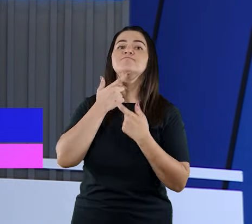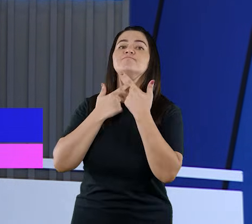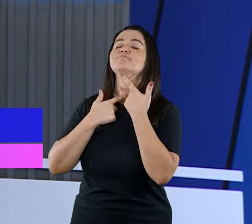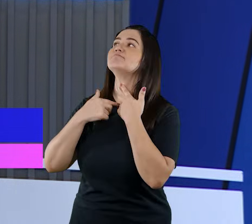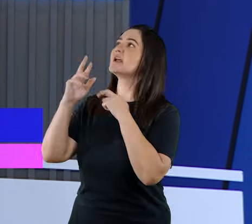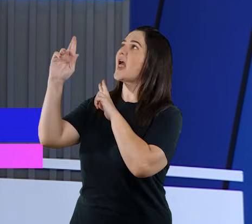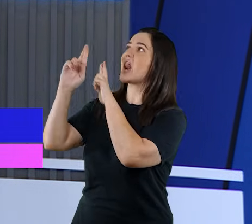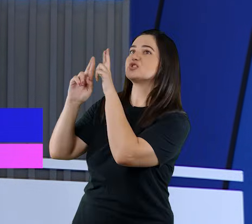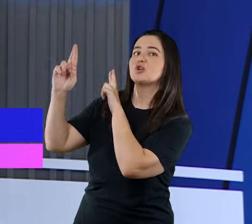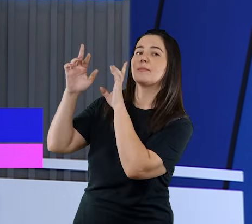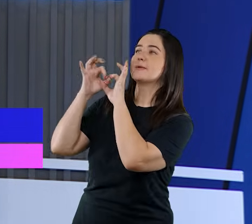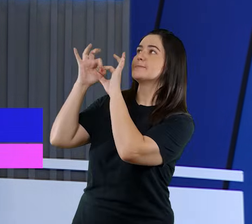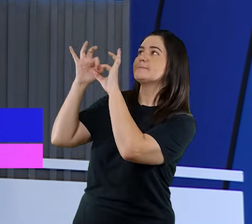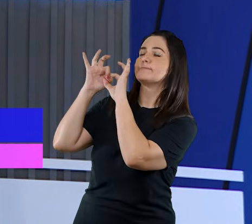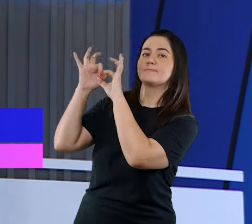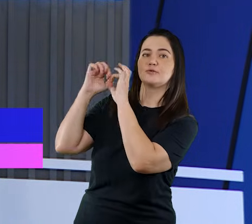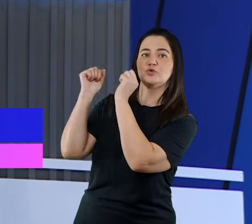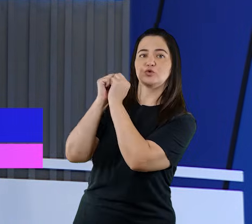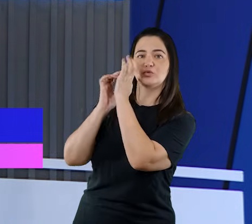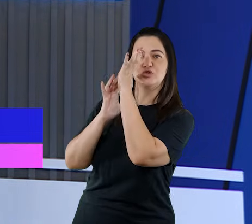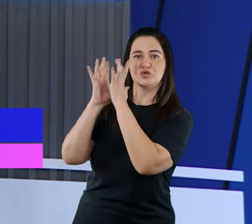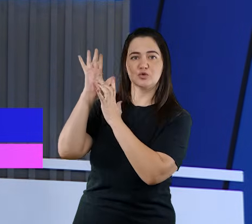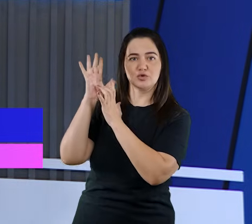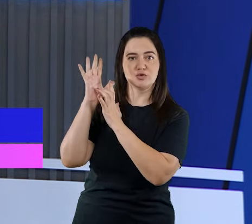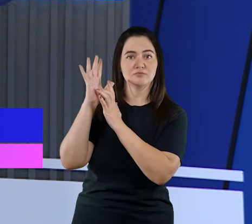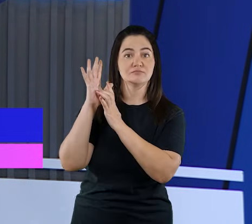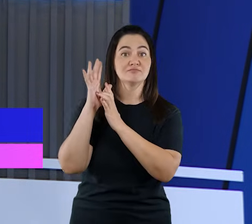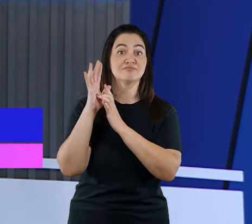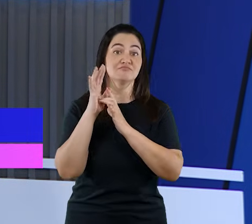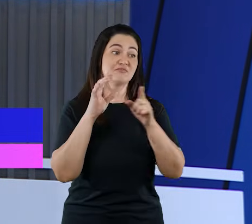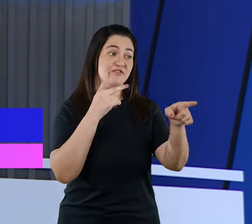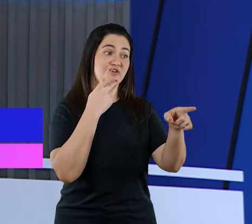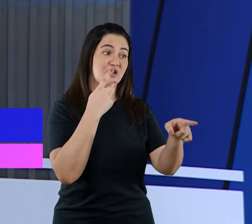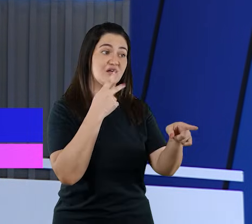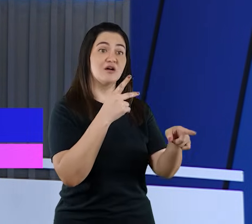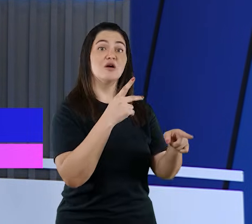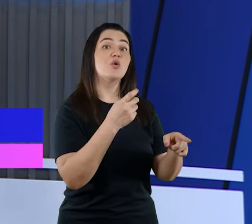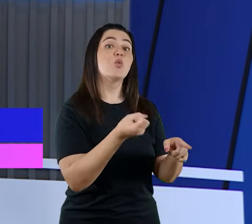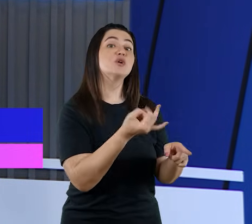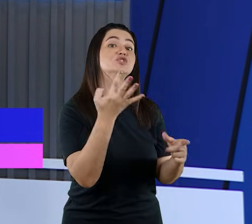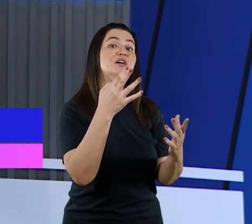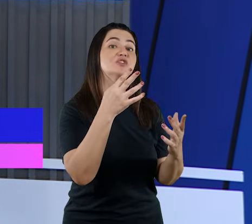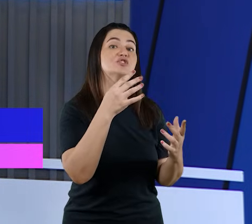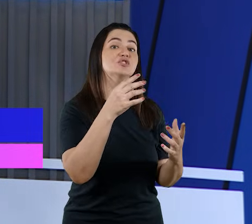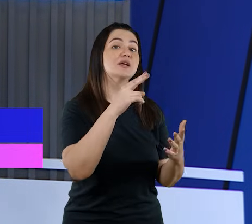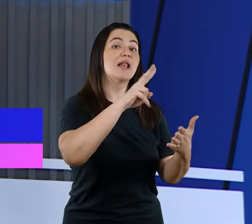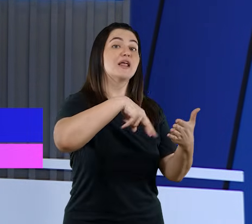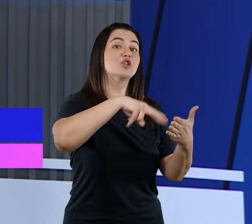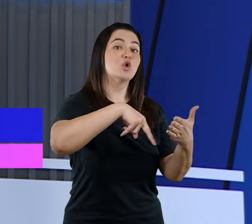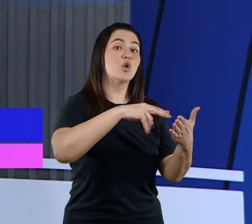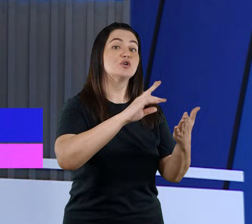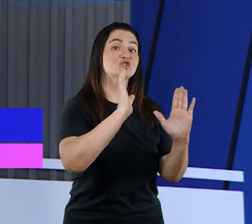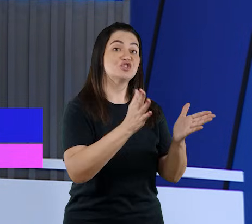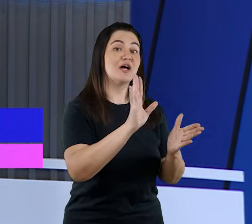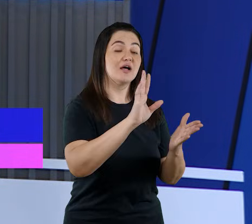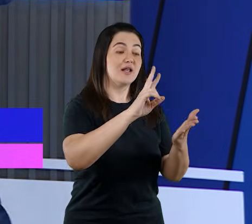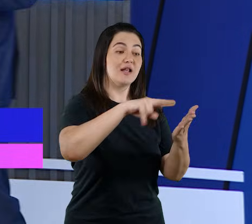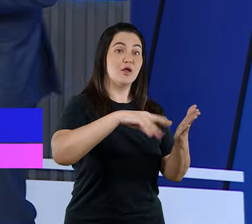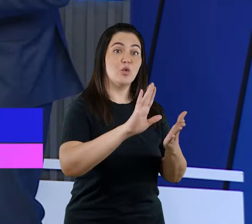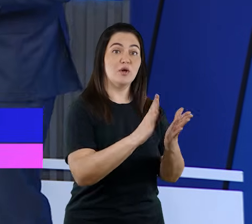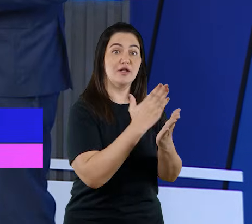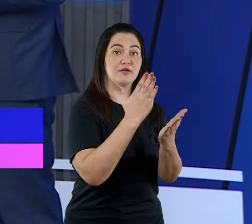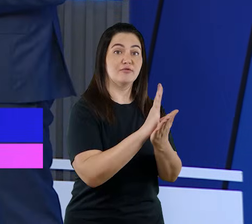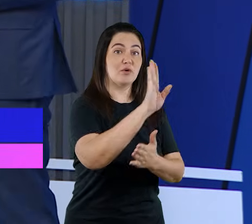agora, estudo diário da Bíblia. Aqueles que leem Ellen White, 82% diz, eu leio a Bíblia todos os dias, porque é a luz menor que leva para a luz maior. Lembra